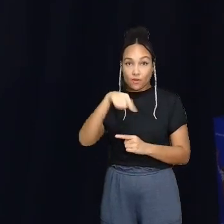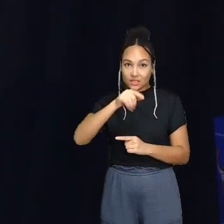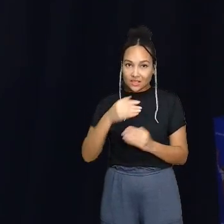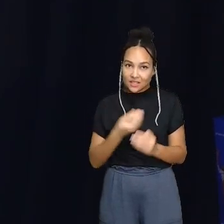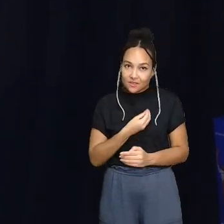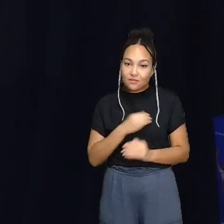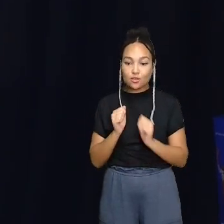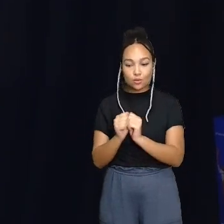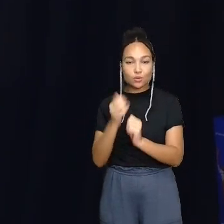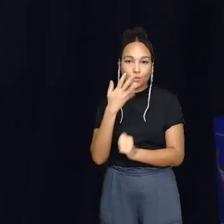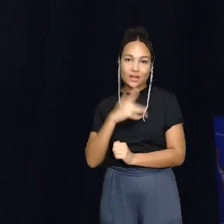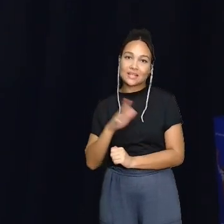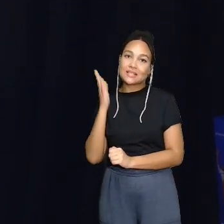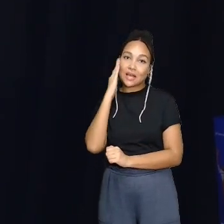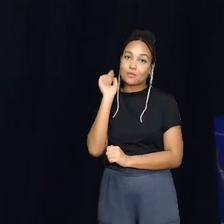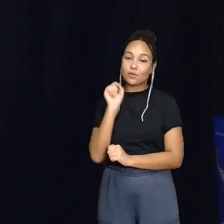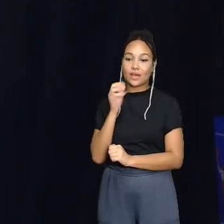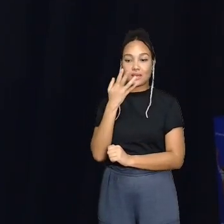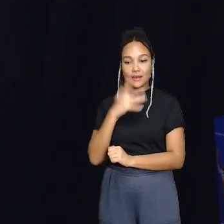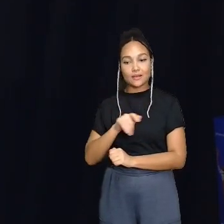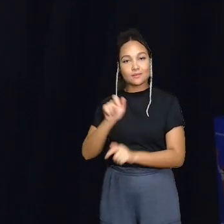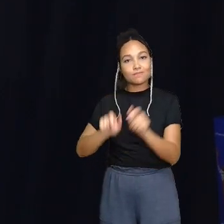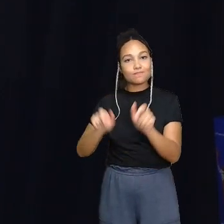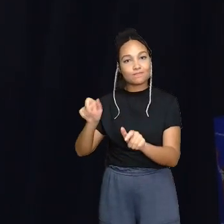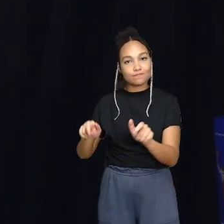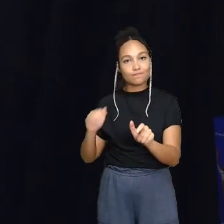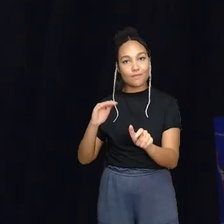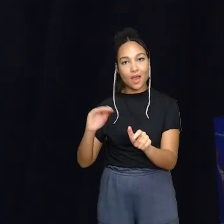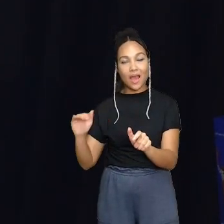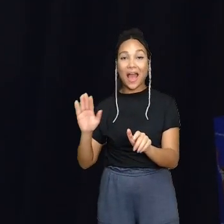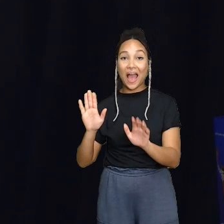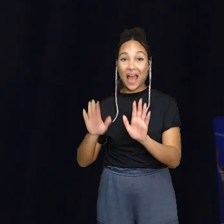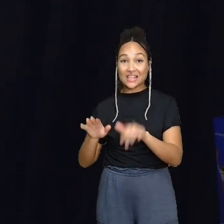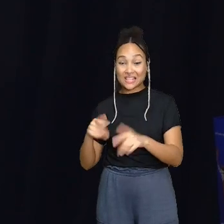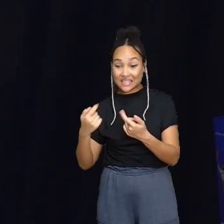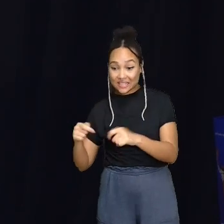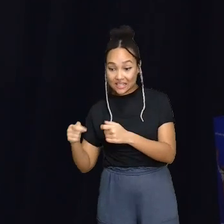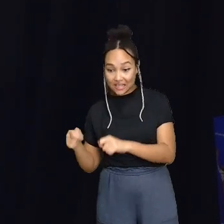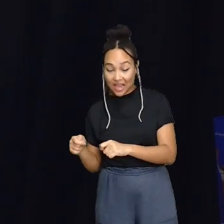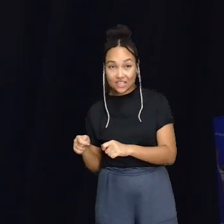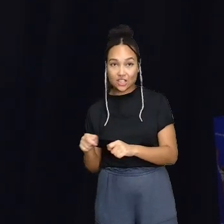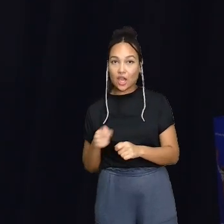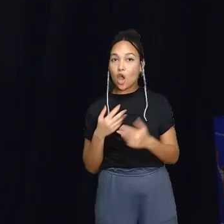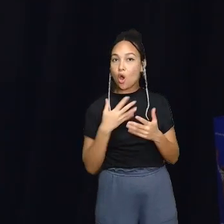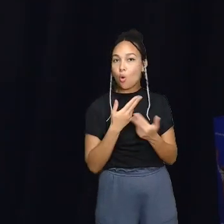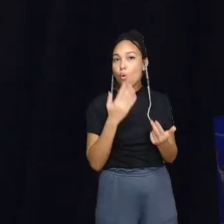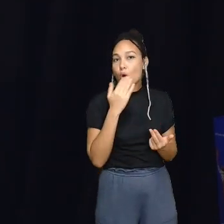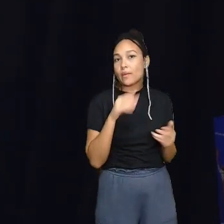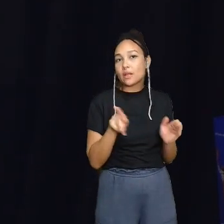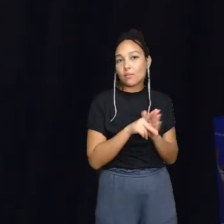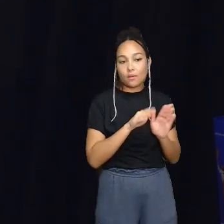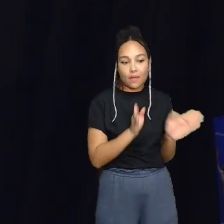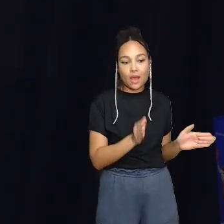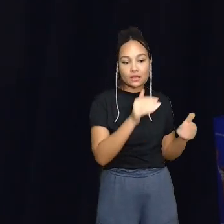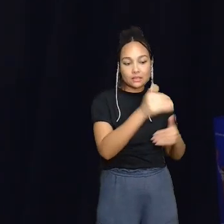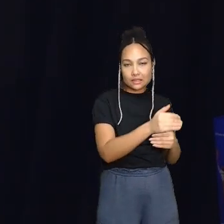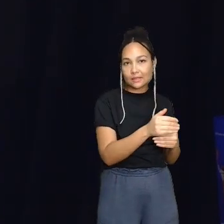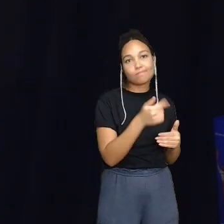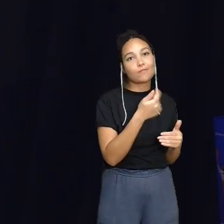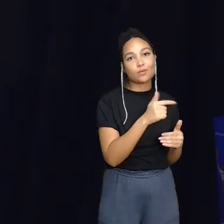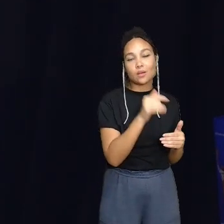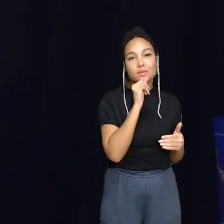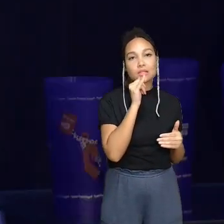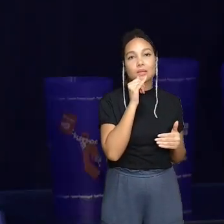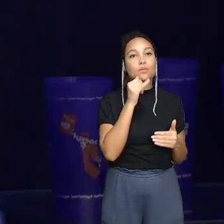de uma criança muitas vezes não são atendidas por uma cesta básica. Né? Então, é um iogurte, é um leite,